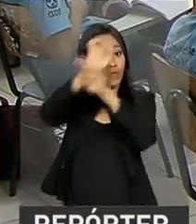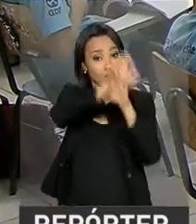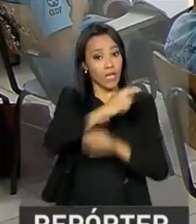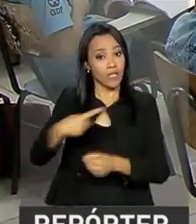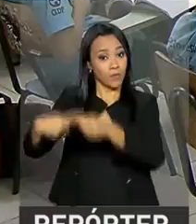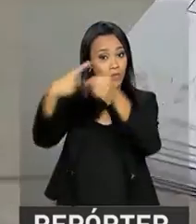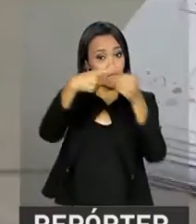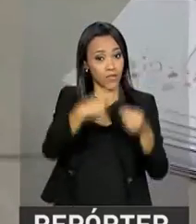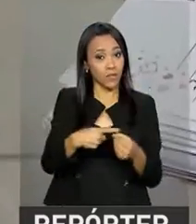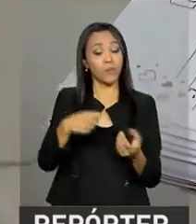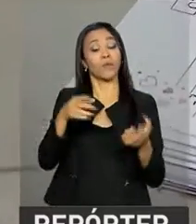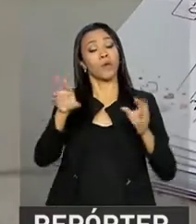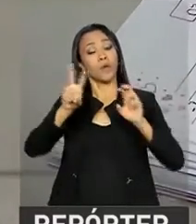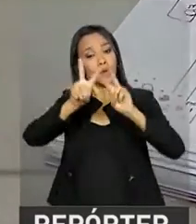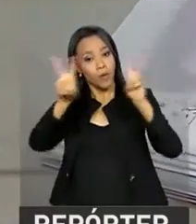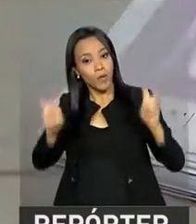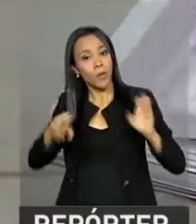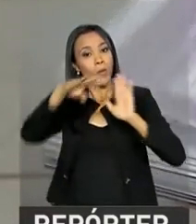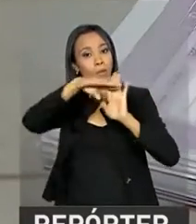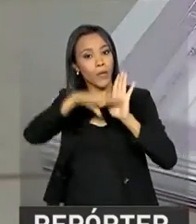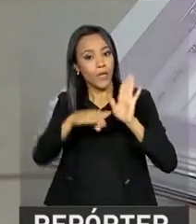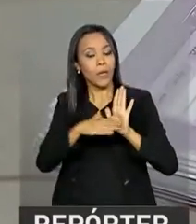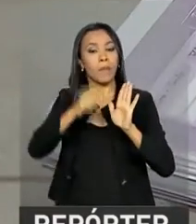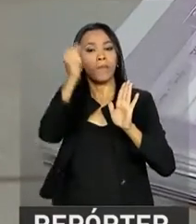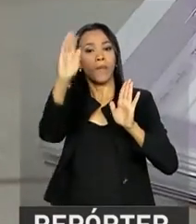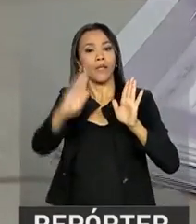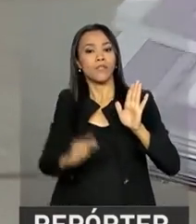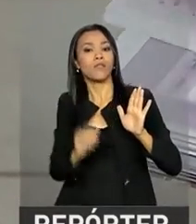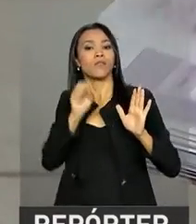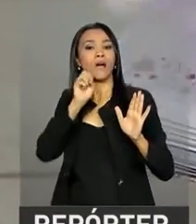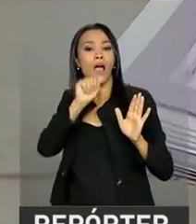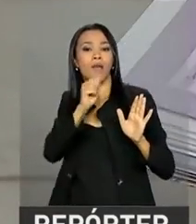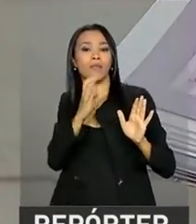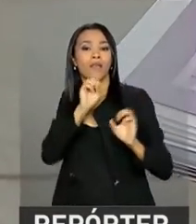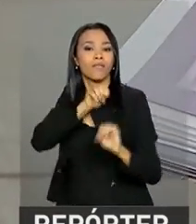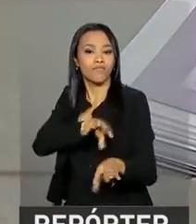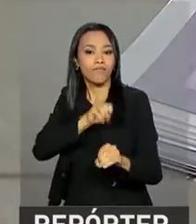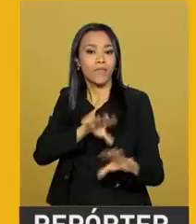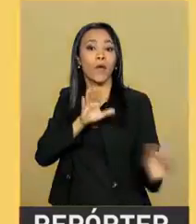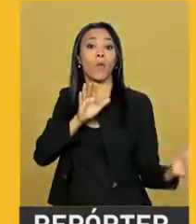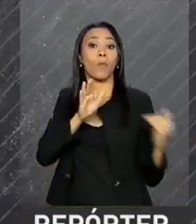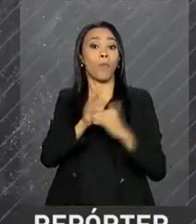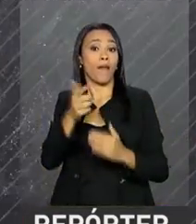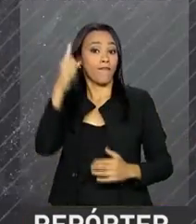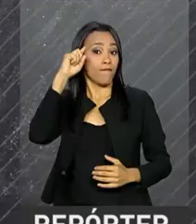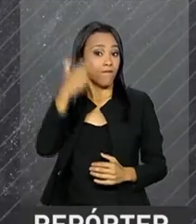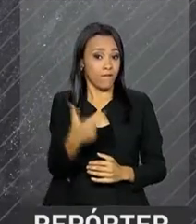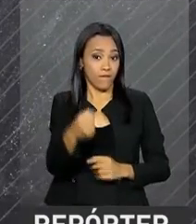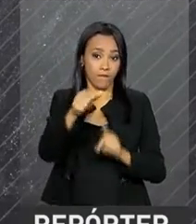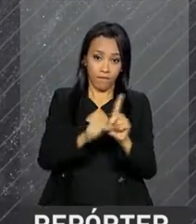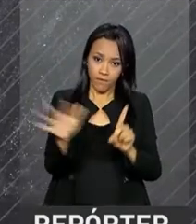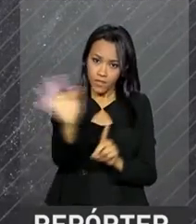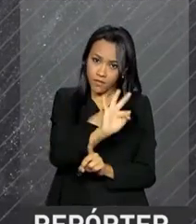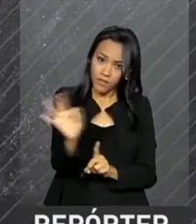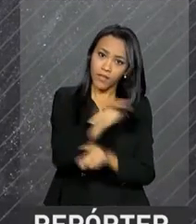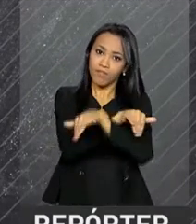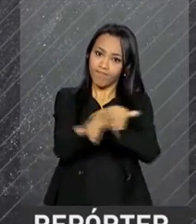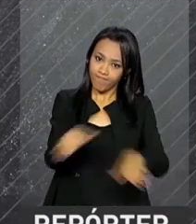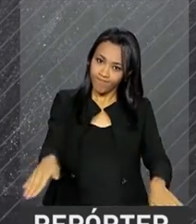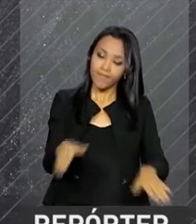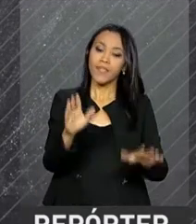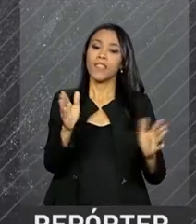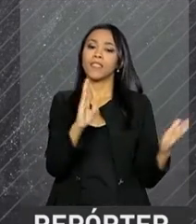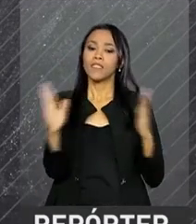alfabetizado o prazo para adesão ao programa termina em 20 de fevereiro nesta edição vão ser ofertadas